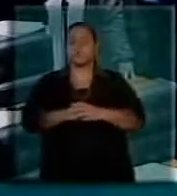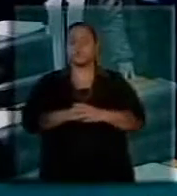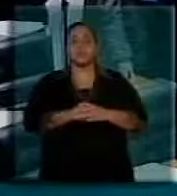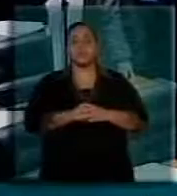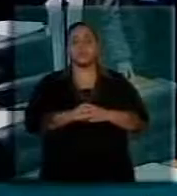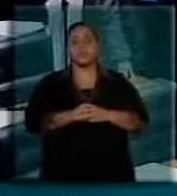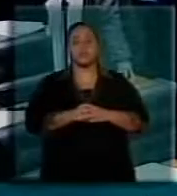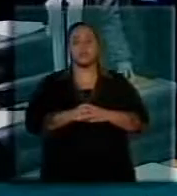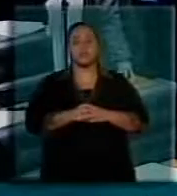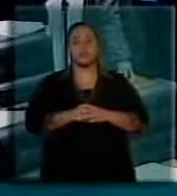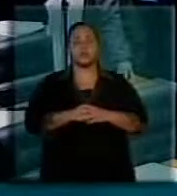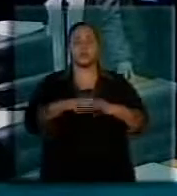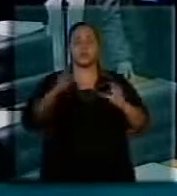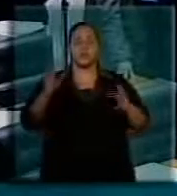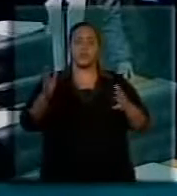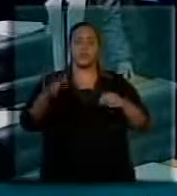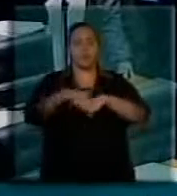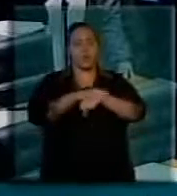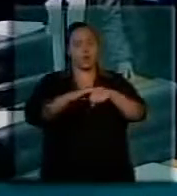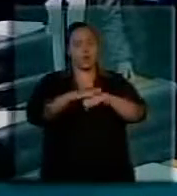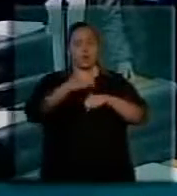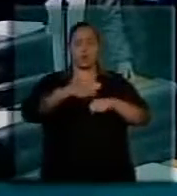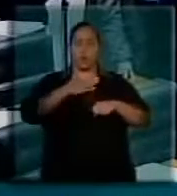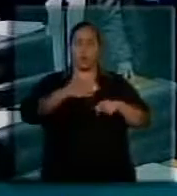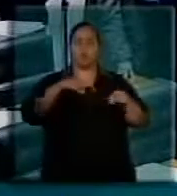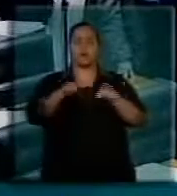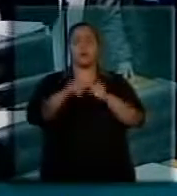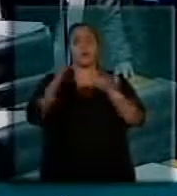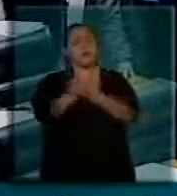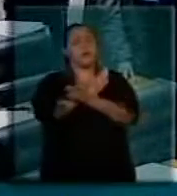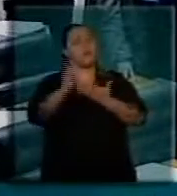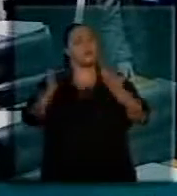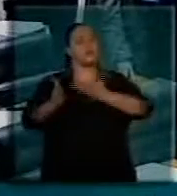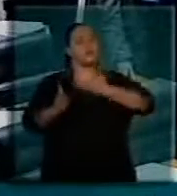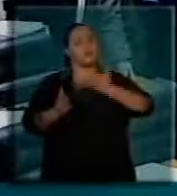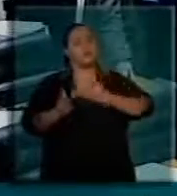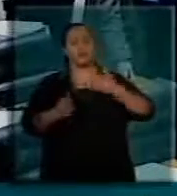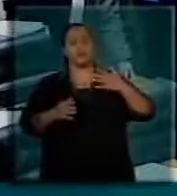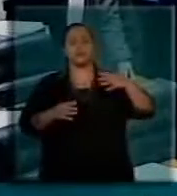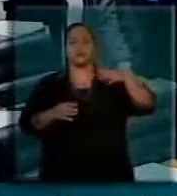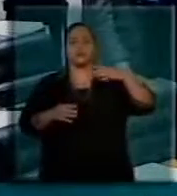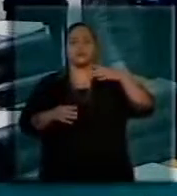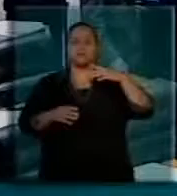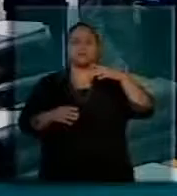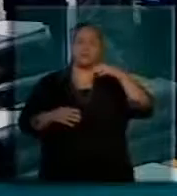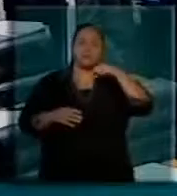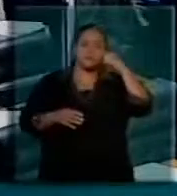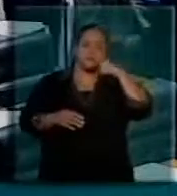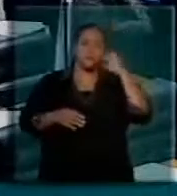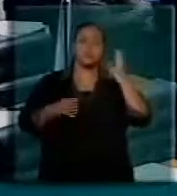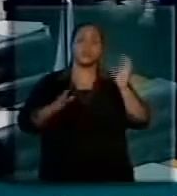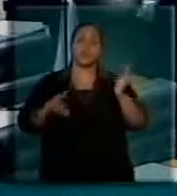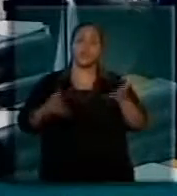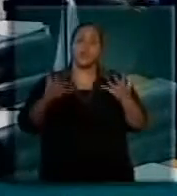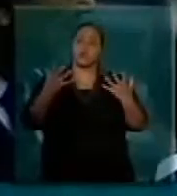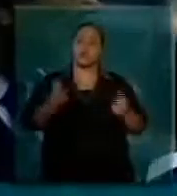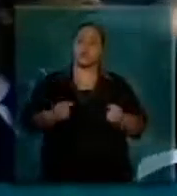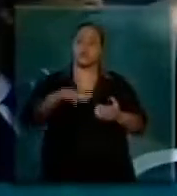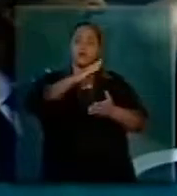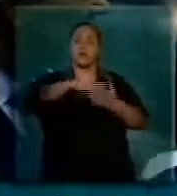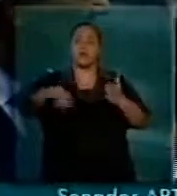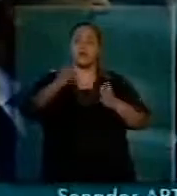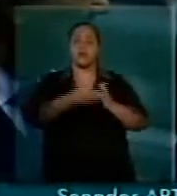Excelência conversou comigo e com alguns colegas de parlamento aqui, dizendo que concordava com anular as emendas de relator